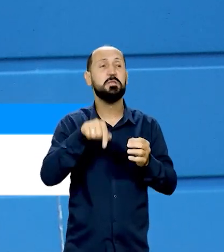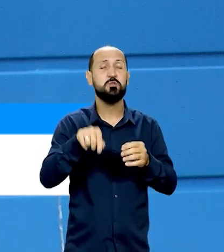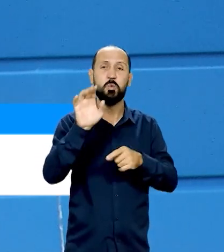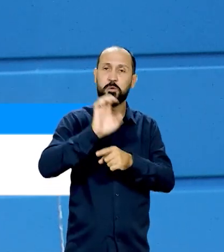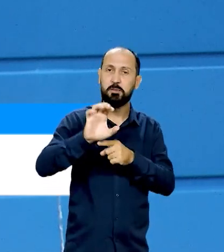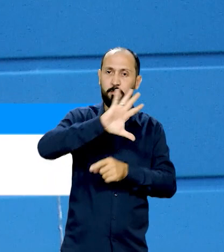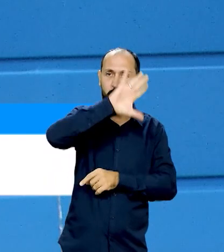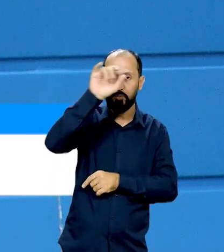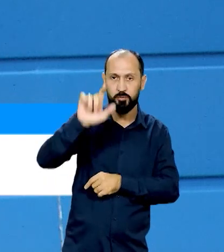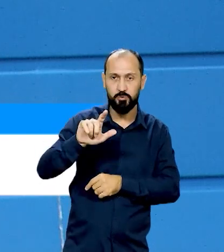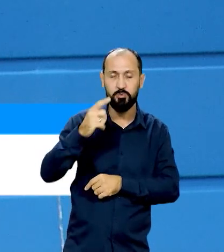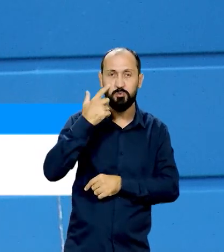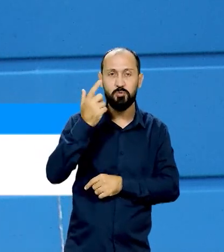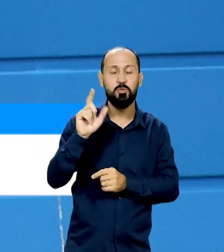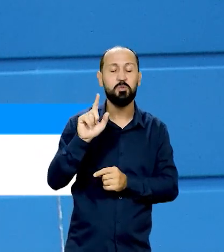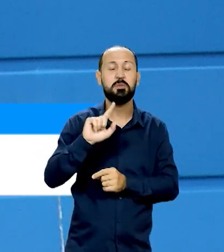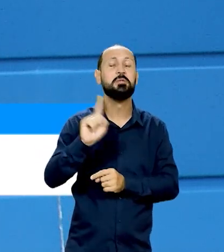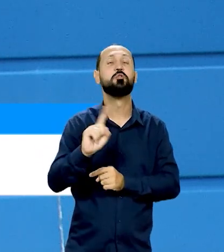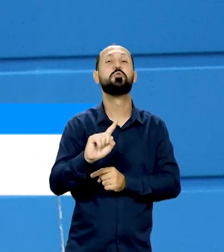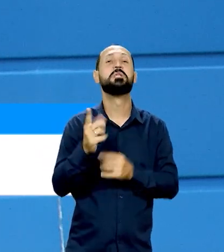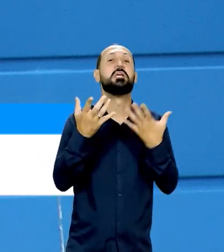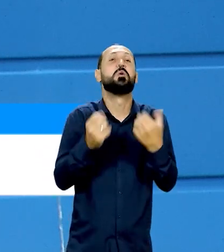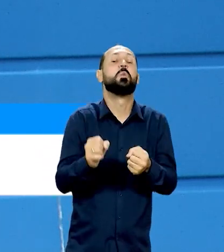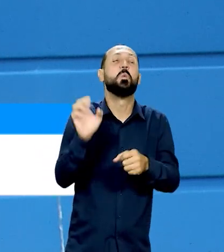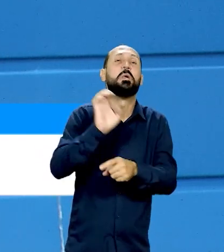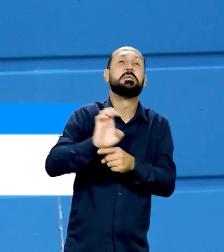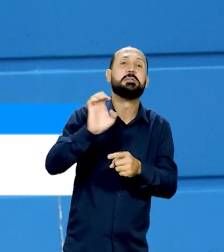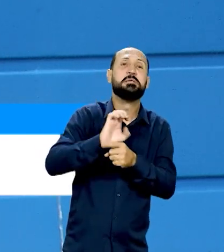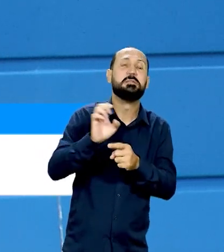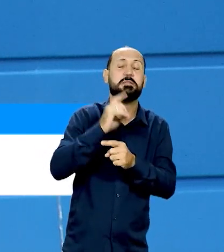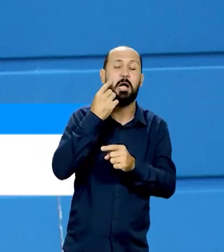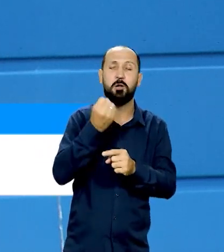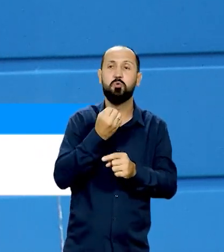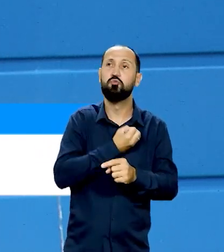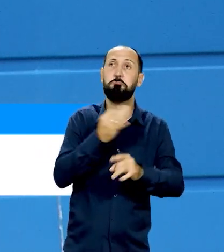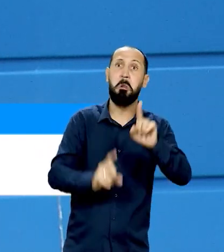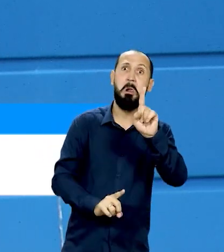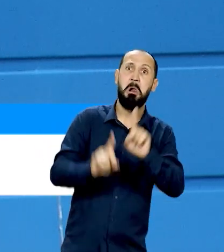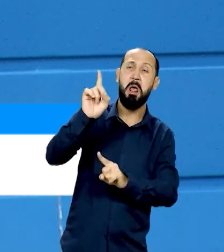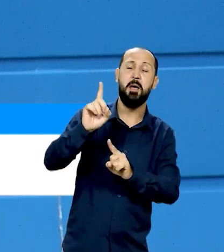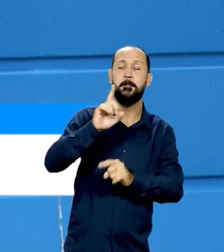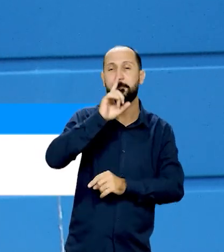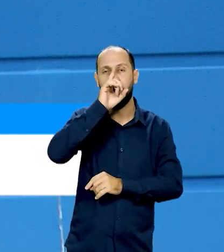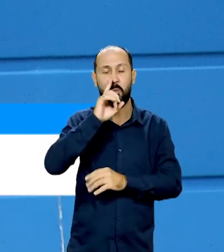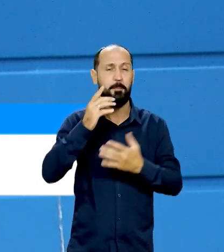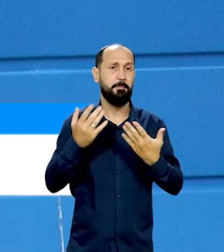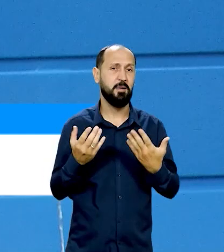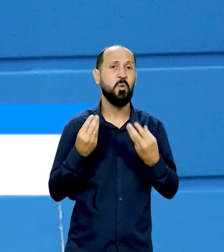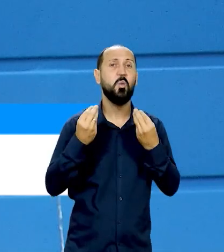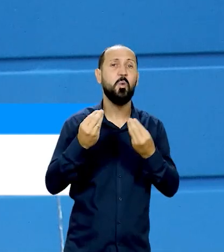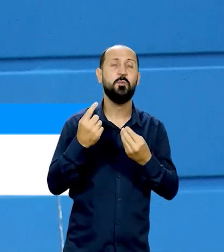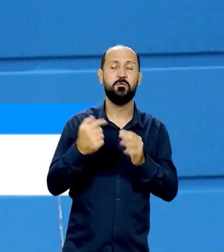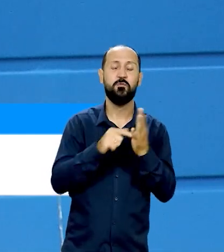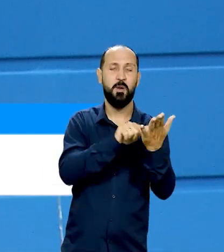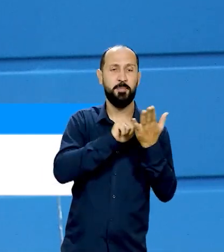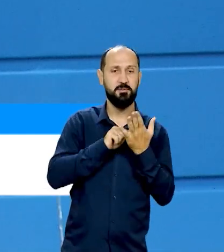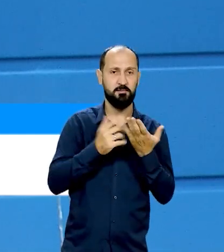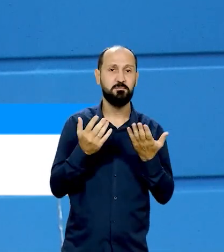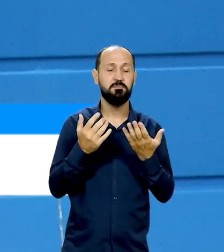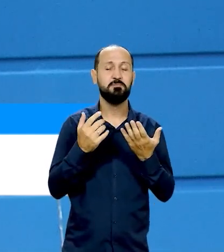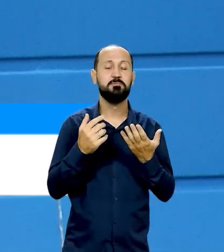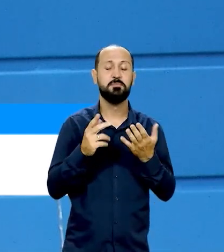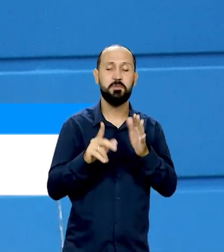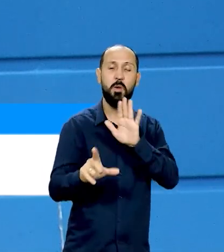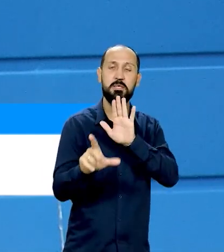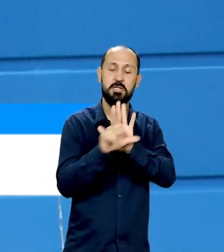que pudesse o Estado de Mato Grosso do Sul não ser um Estado que despontasse, que tivesse número tão alarmante como que